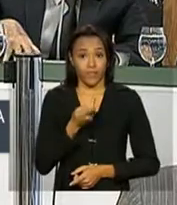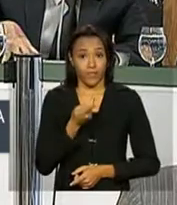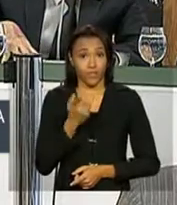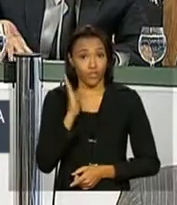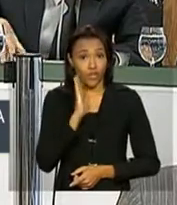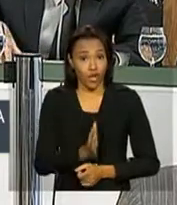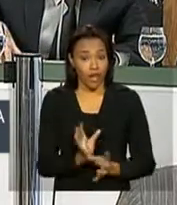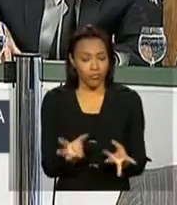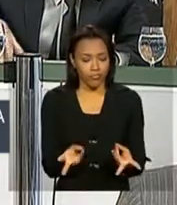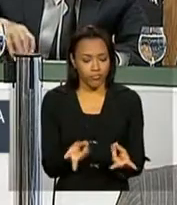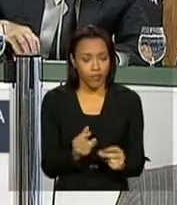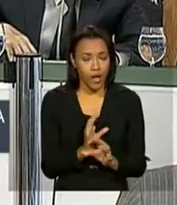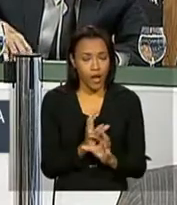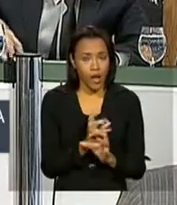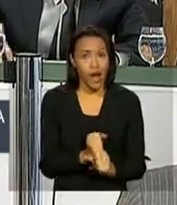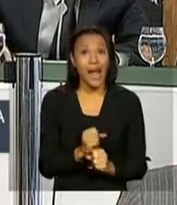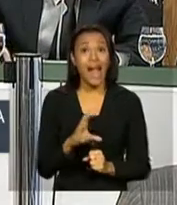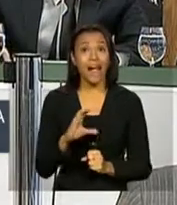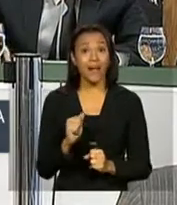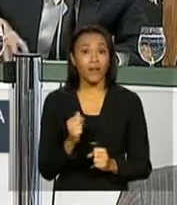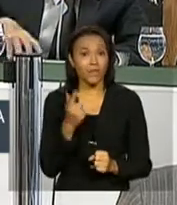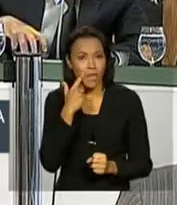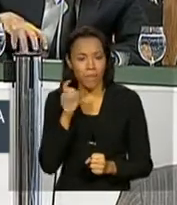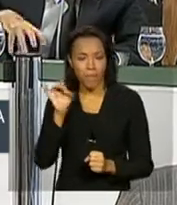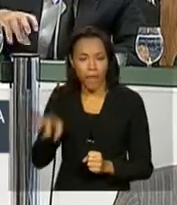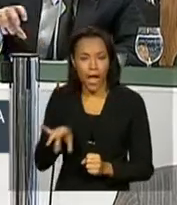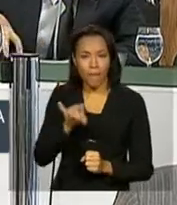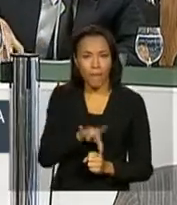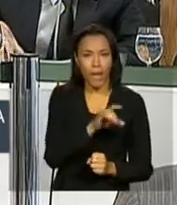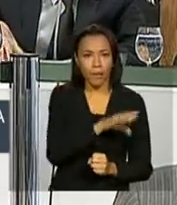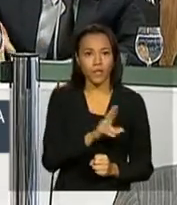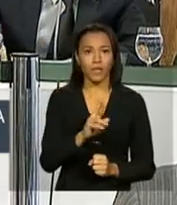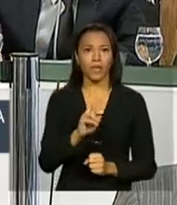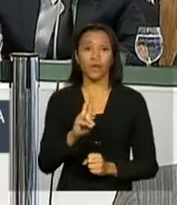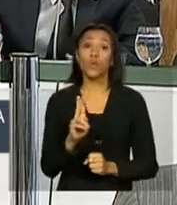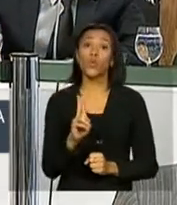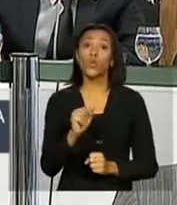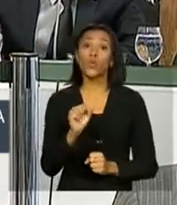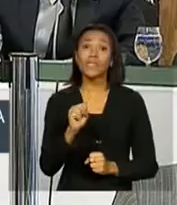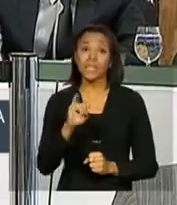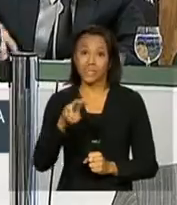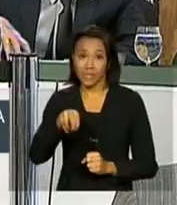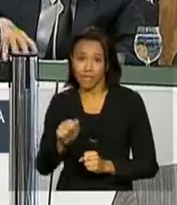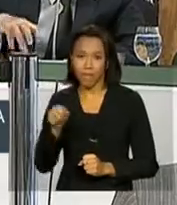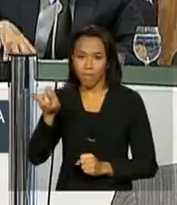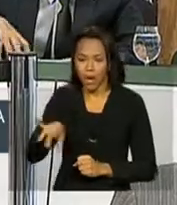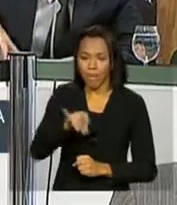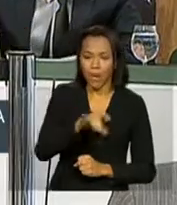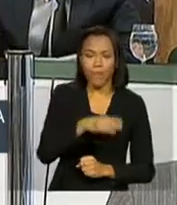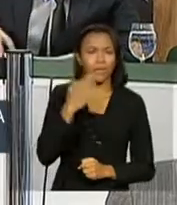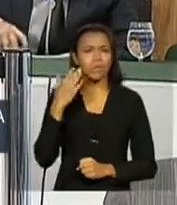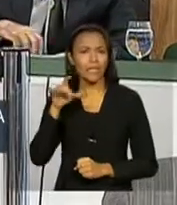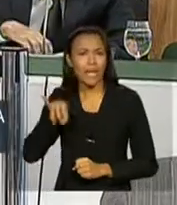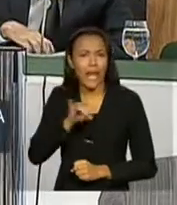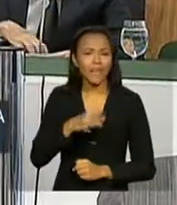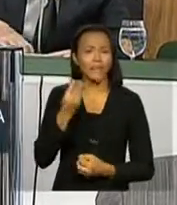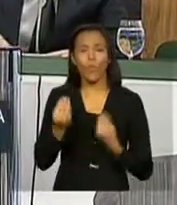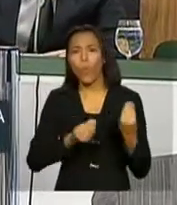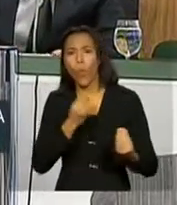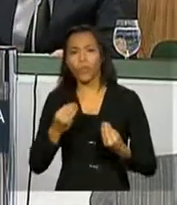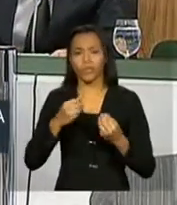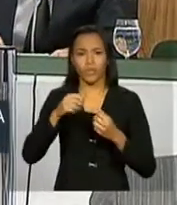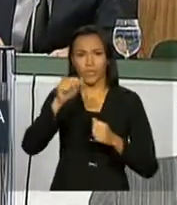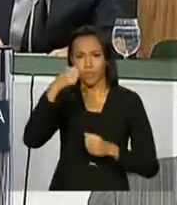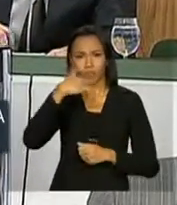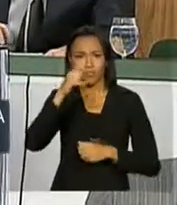esses cálculos detalhados, usina a usina e componente de linha de transmissão, cada componente de transmissão, são